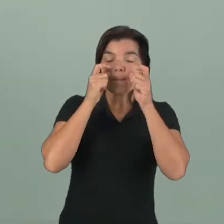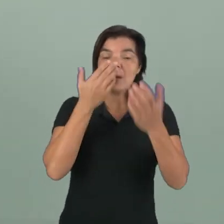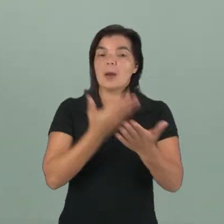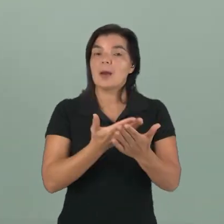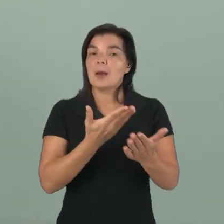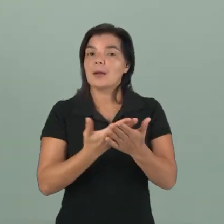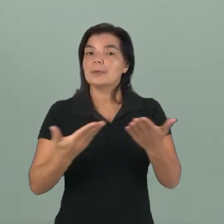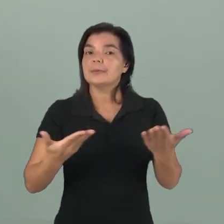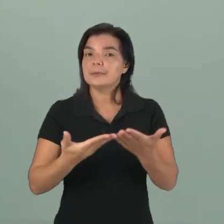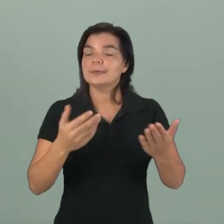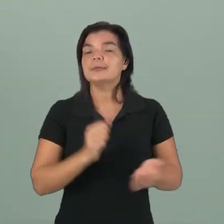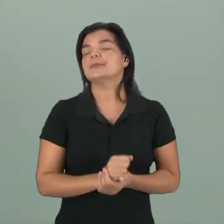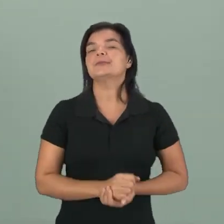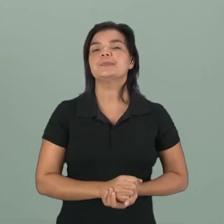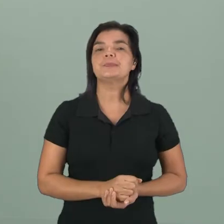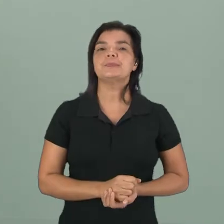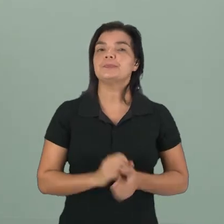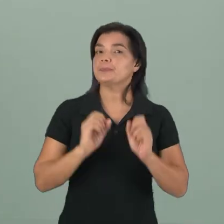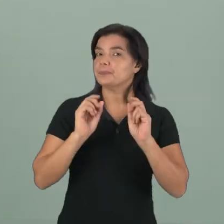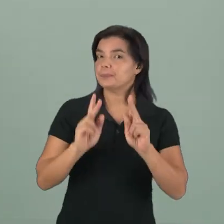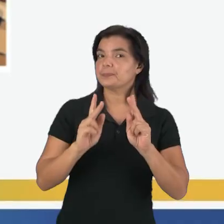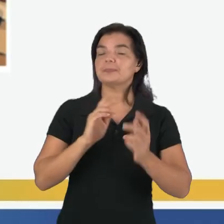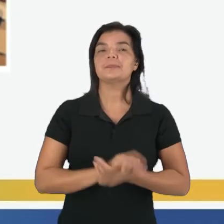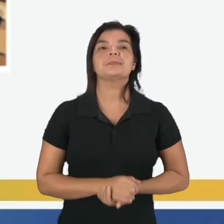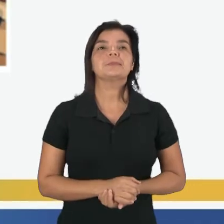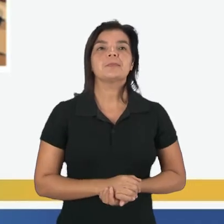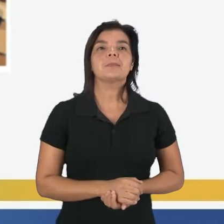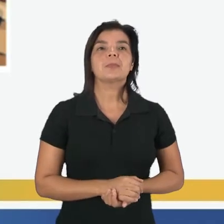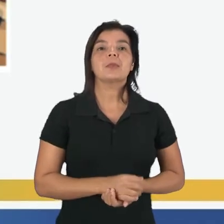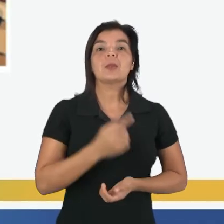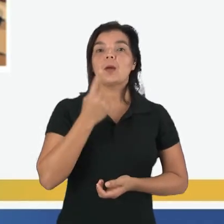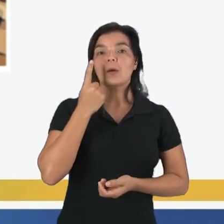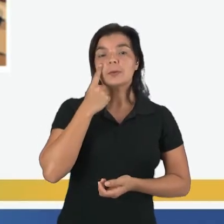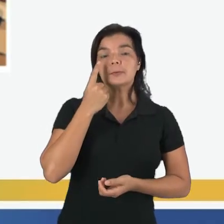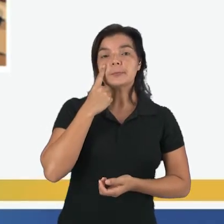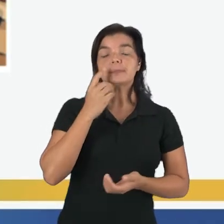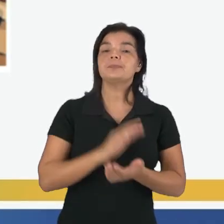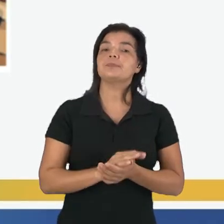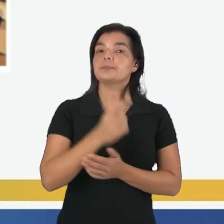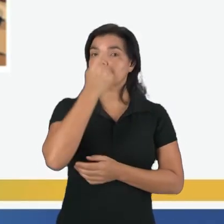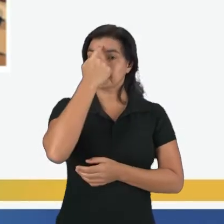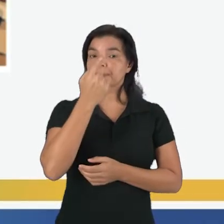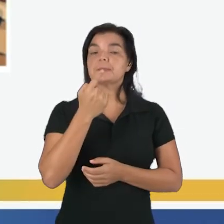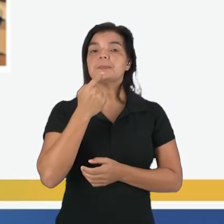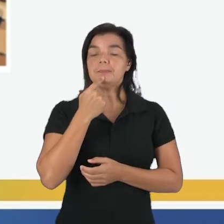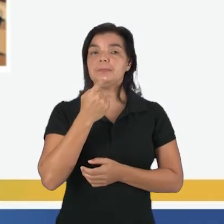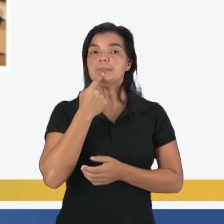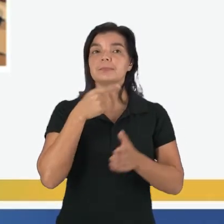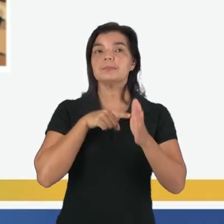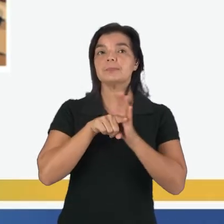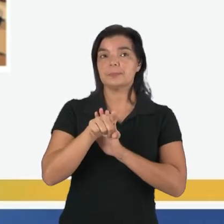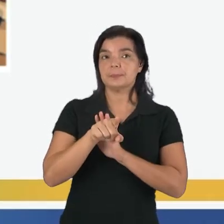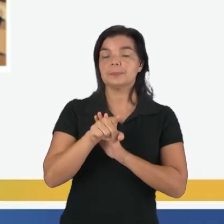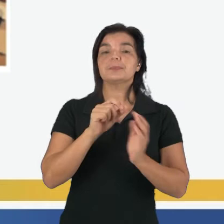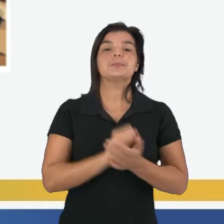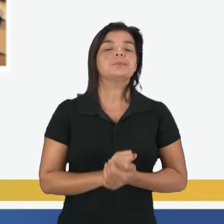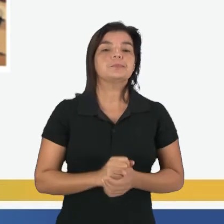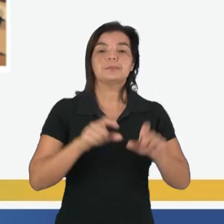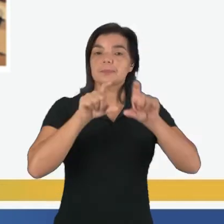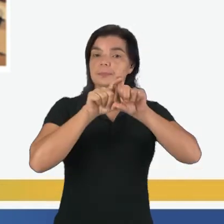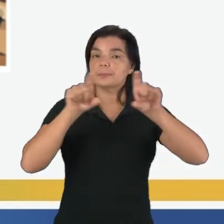nossa aula de hoje, estavam prestando atenção, ok? Então vamos lá. Na question 1, na pergunta 1, nós